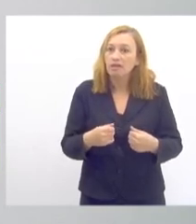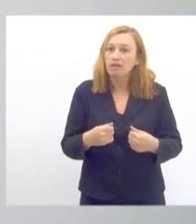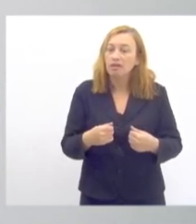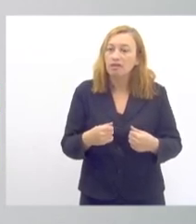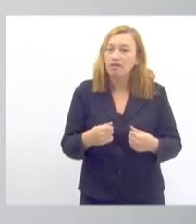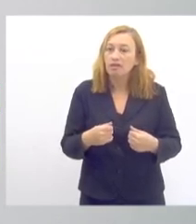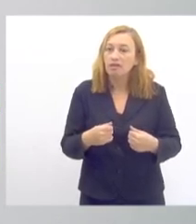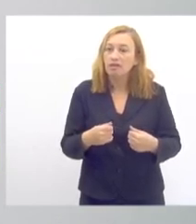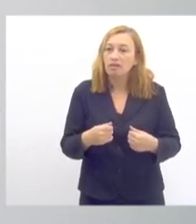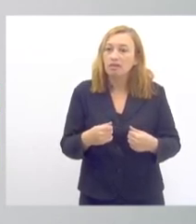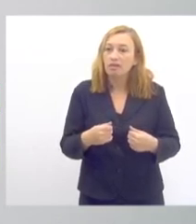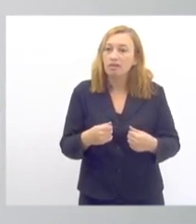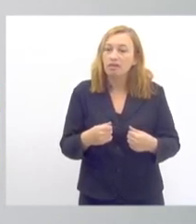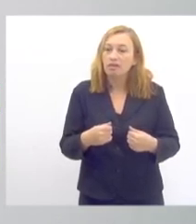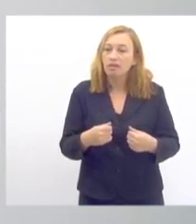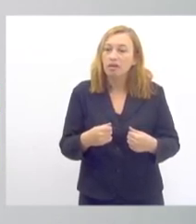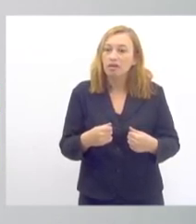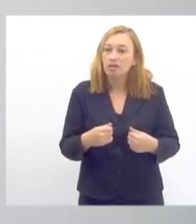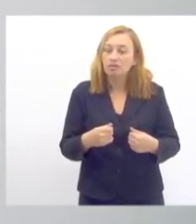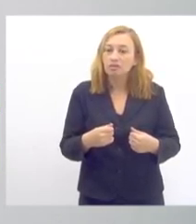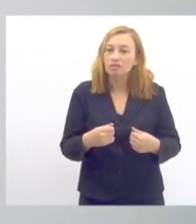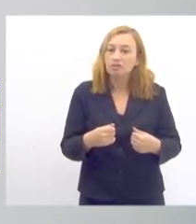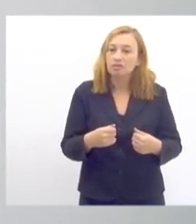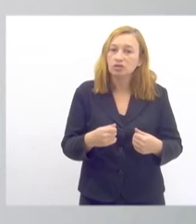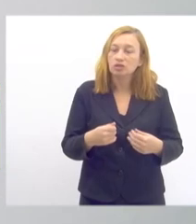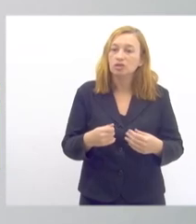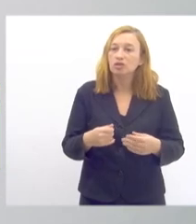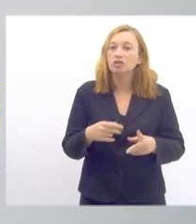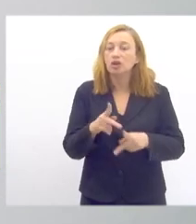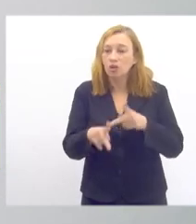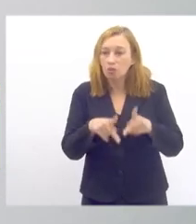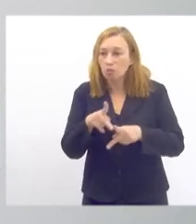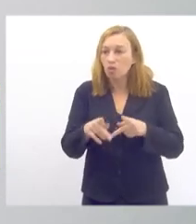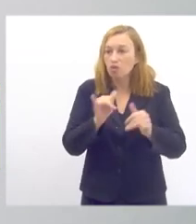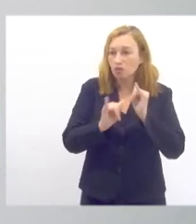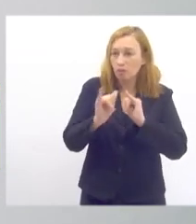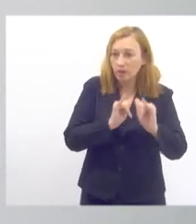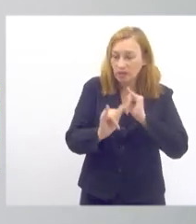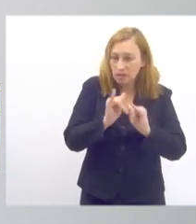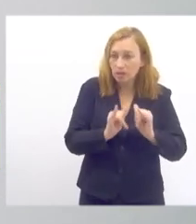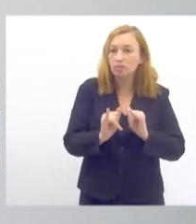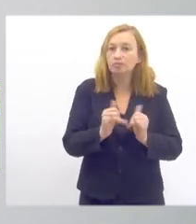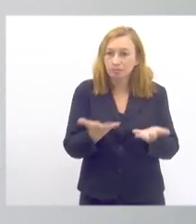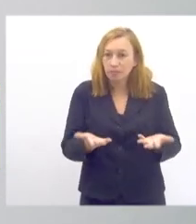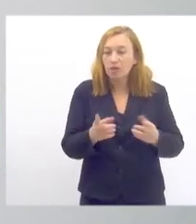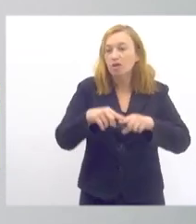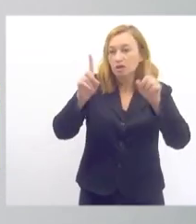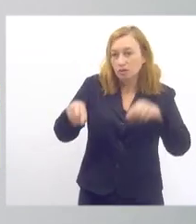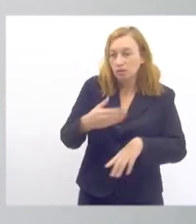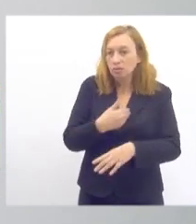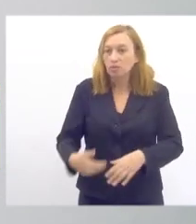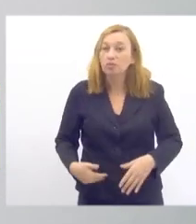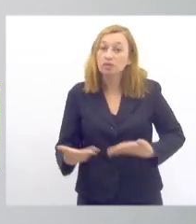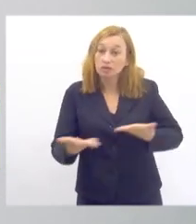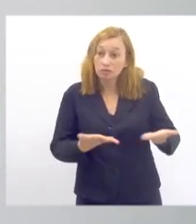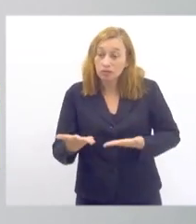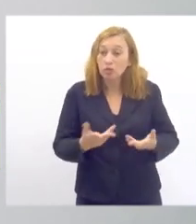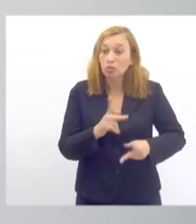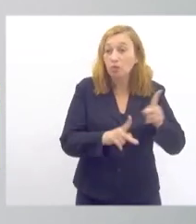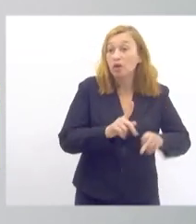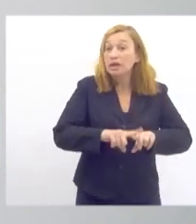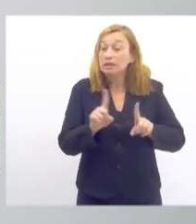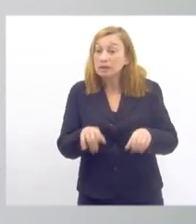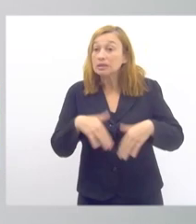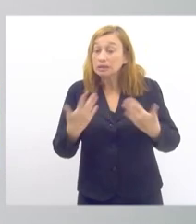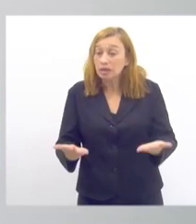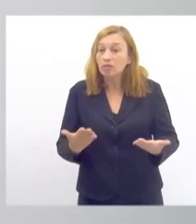ao... Né, a população, ao usuário final. Né? Em última instância, o papel do servidor é servir ao público. Né? E a gente entende, inclusive,